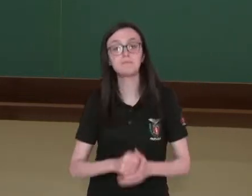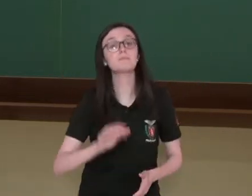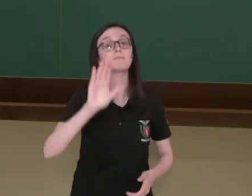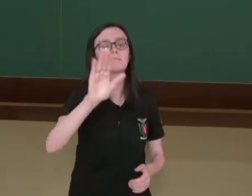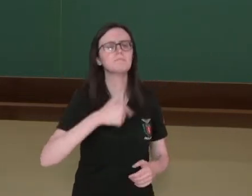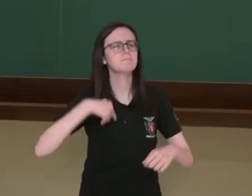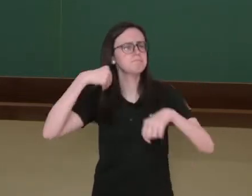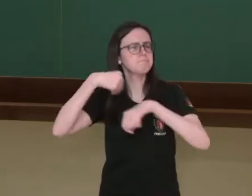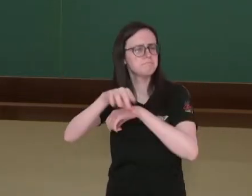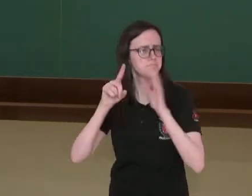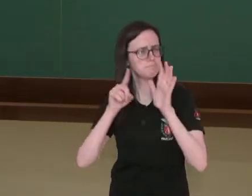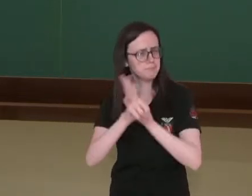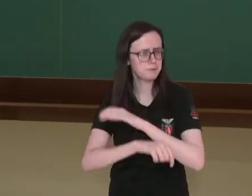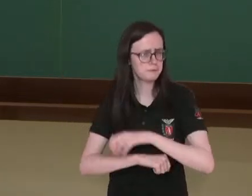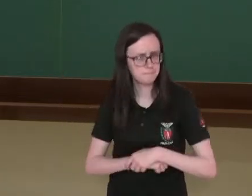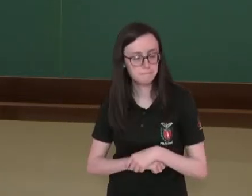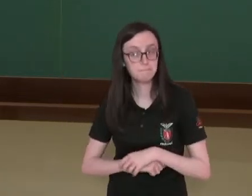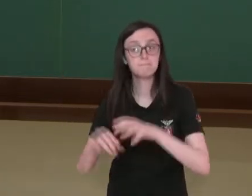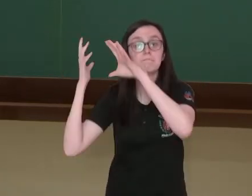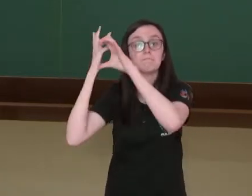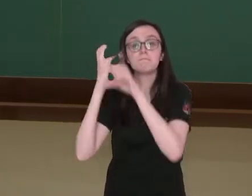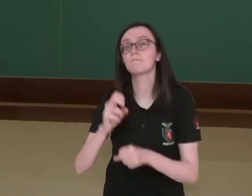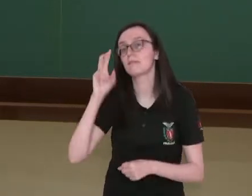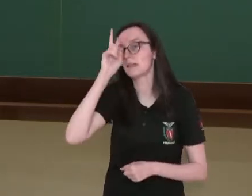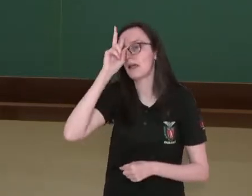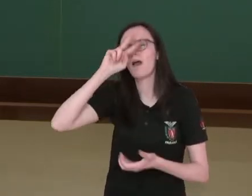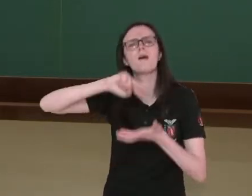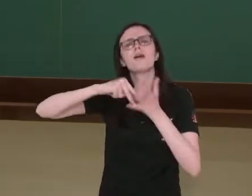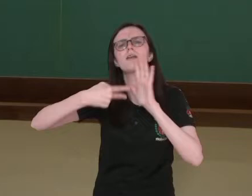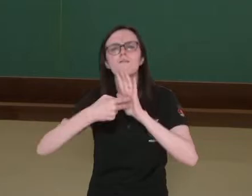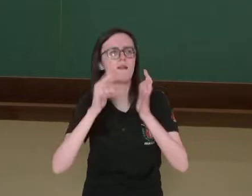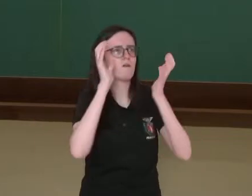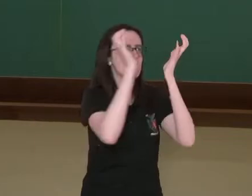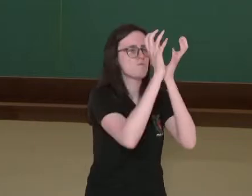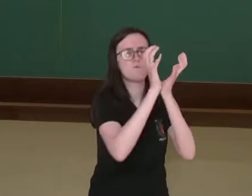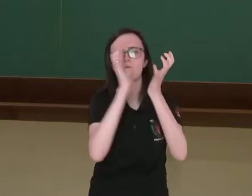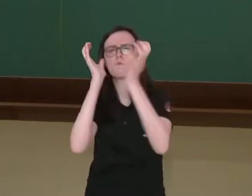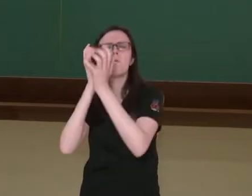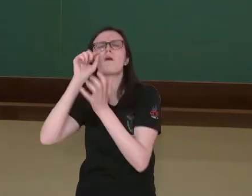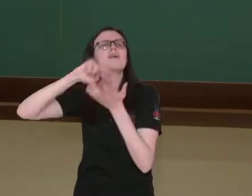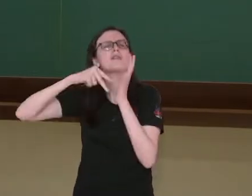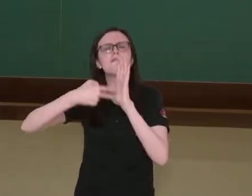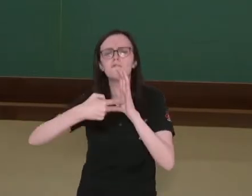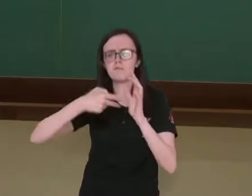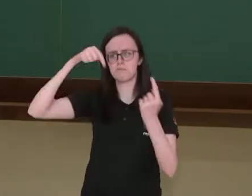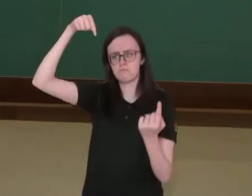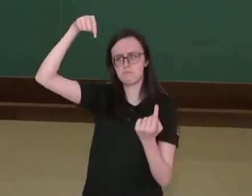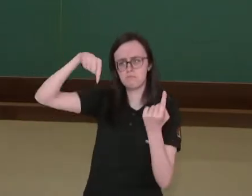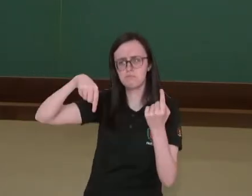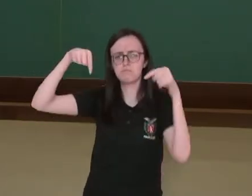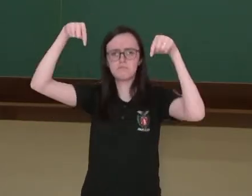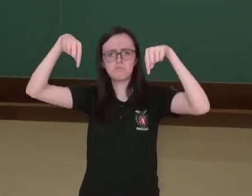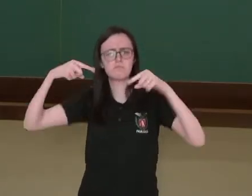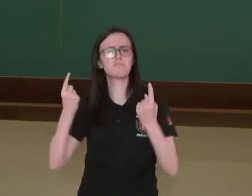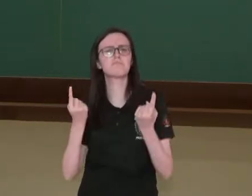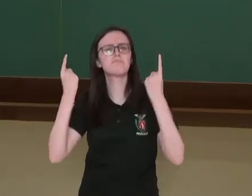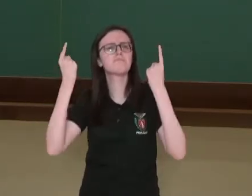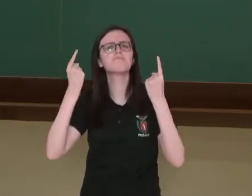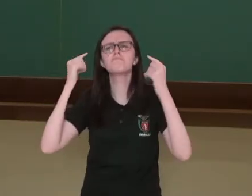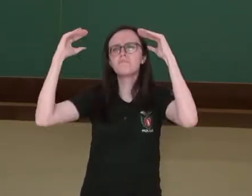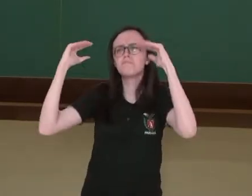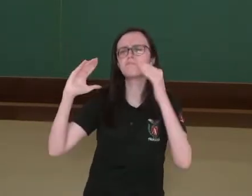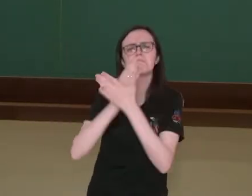àquela pergunta, né? Relembrando o que é uma grandeza diretamente e uma grandeza